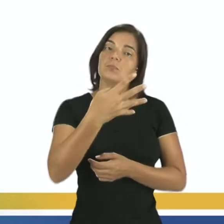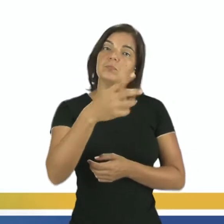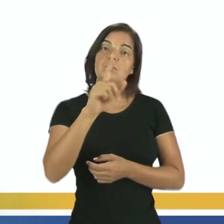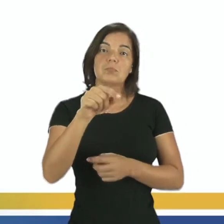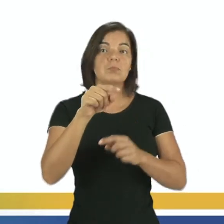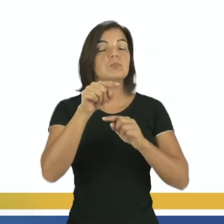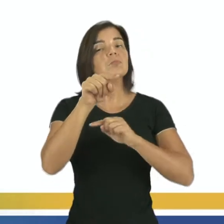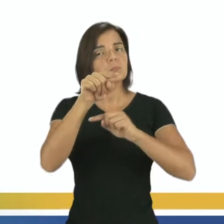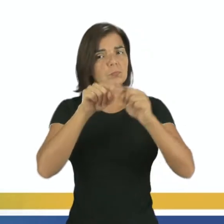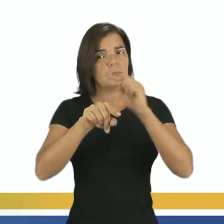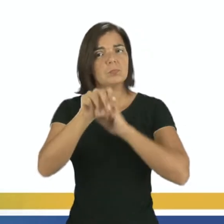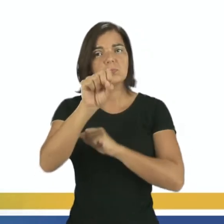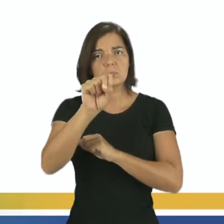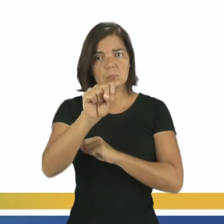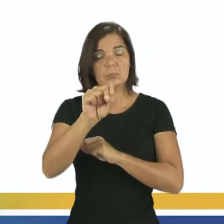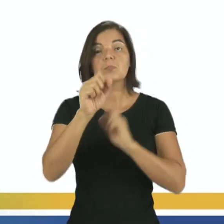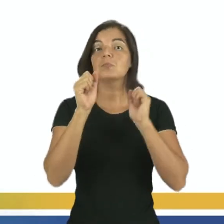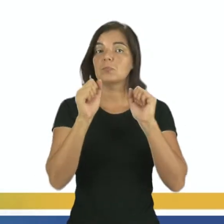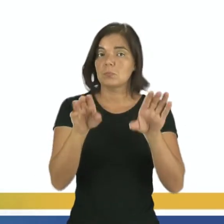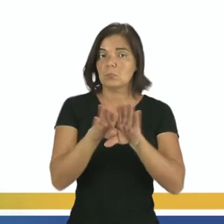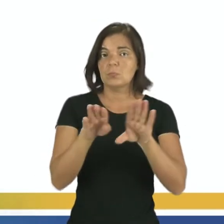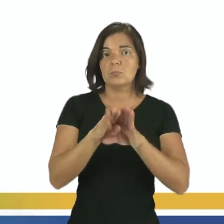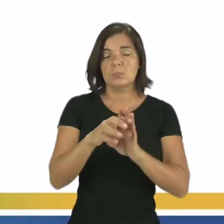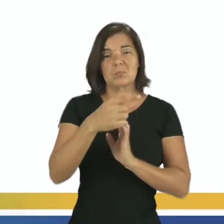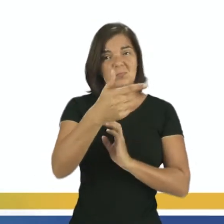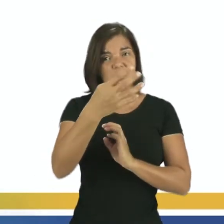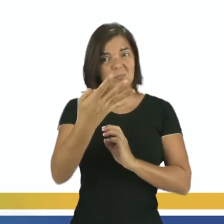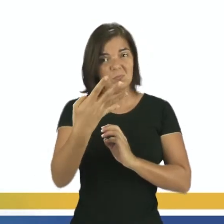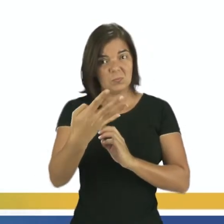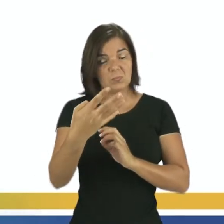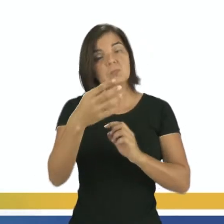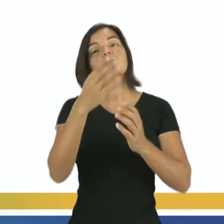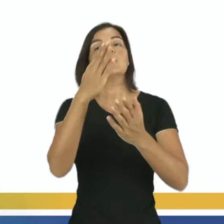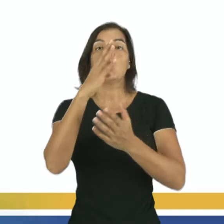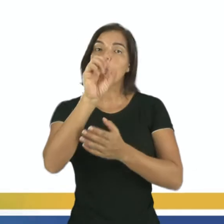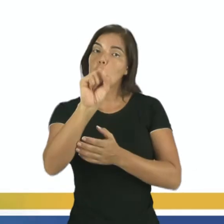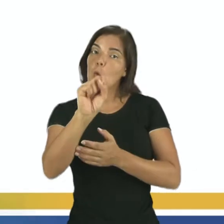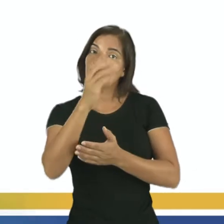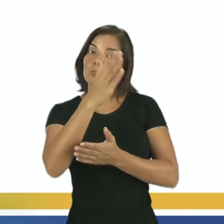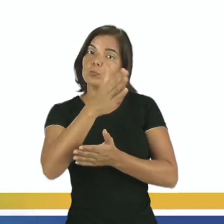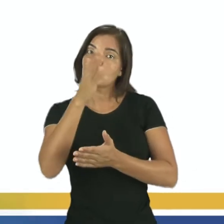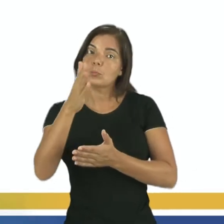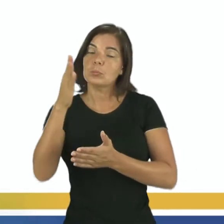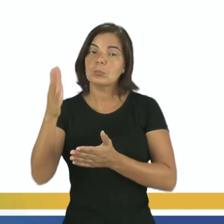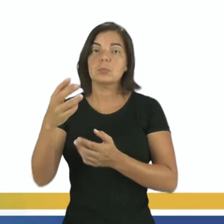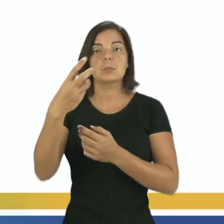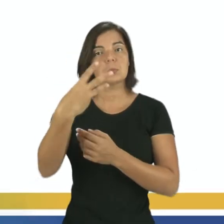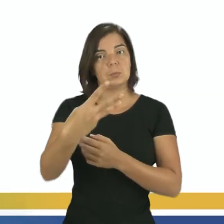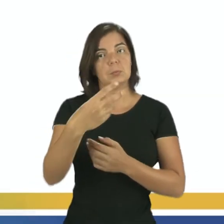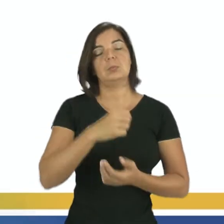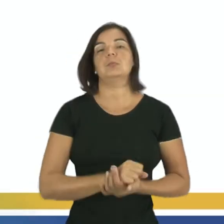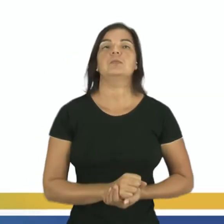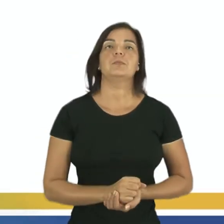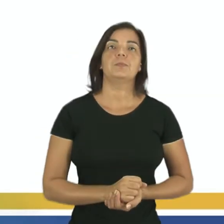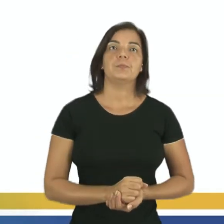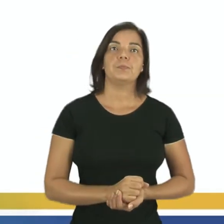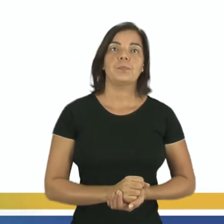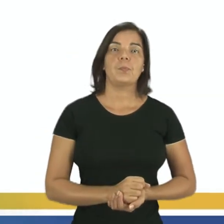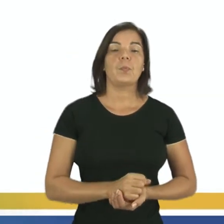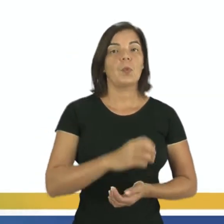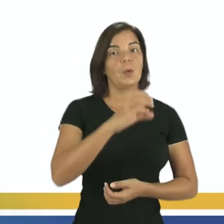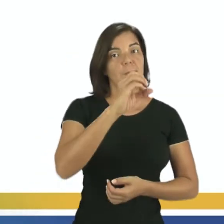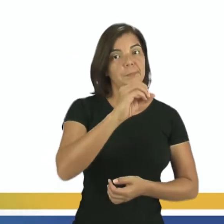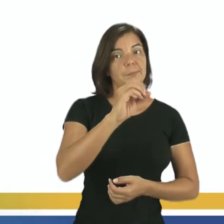ele é divisível por 8. Eu posso dividir o 24 em 8 partes iguais, cada parte valendo 3.